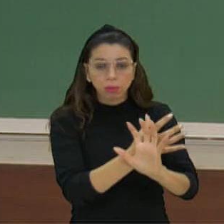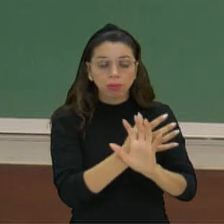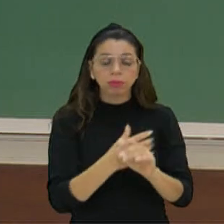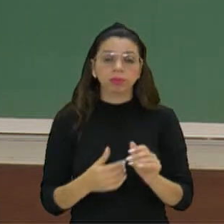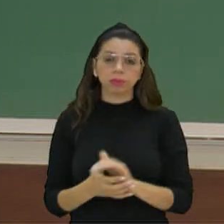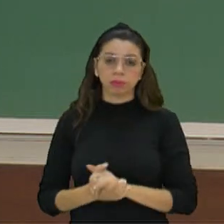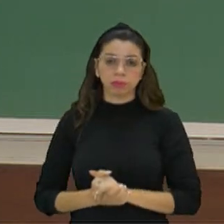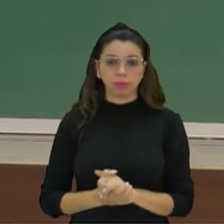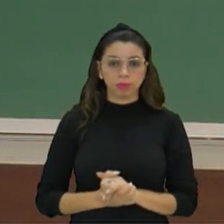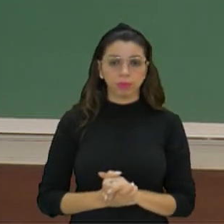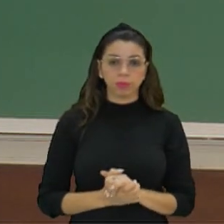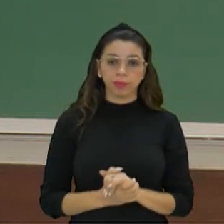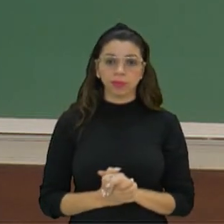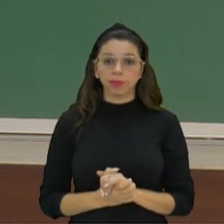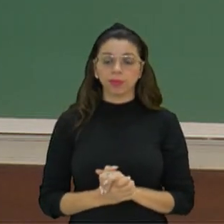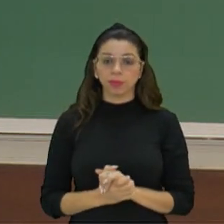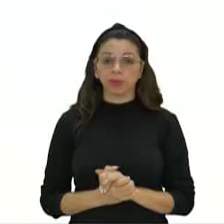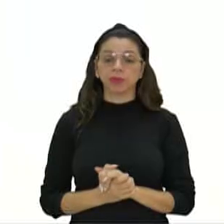terminou, ok?